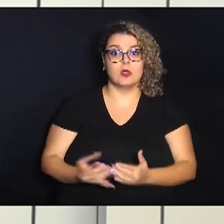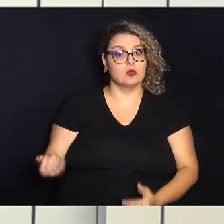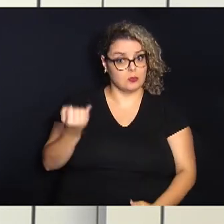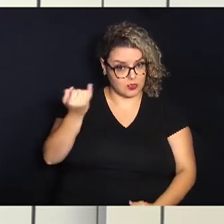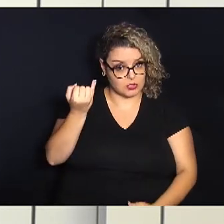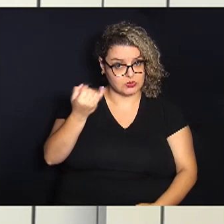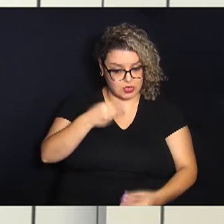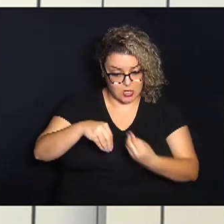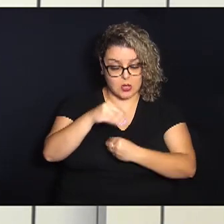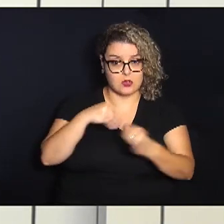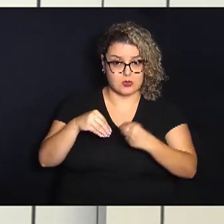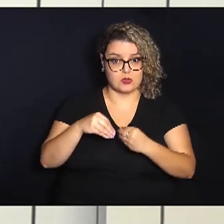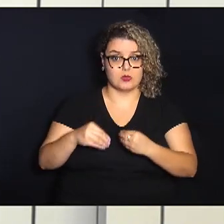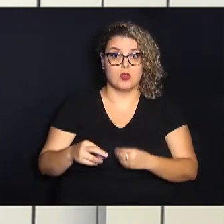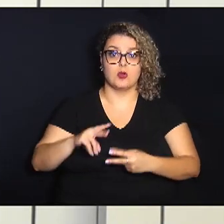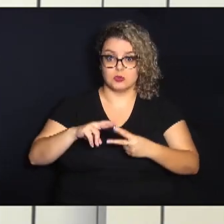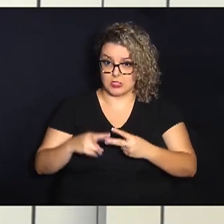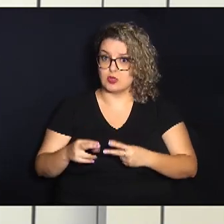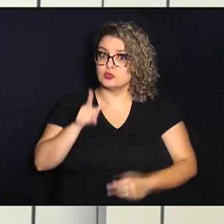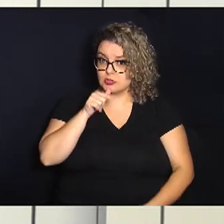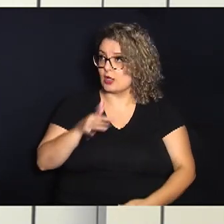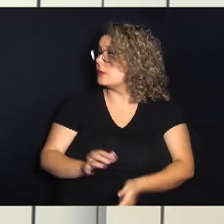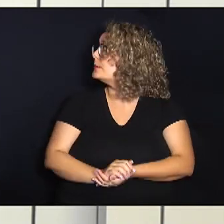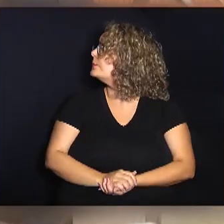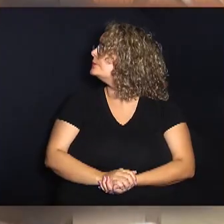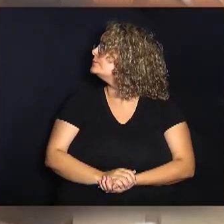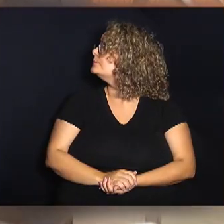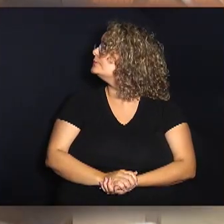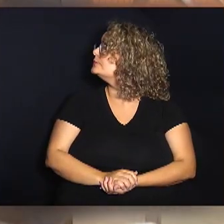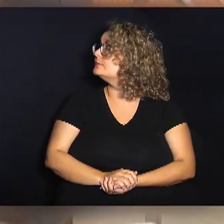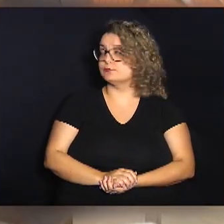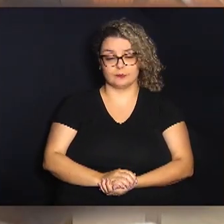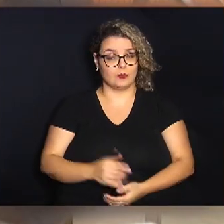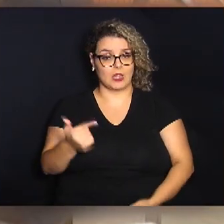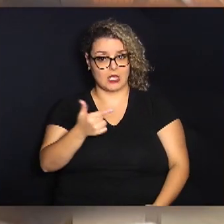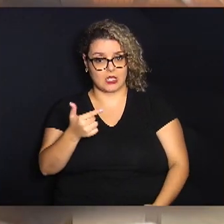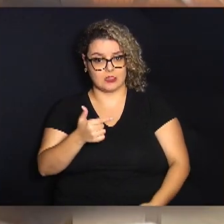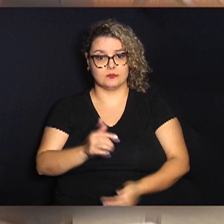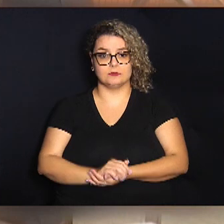que envolvem os recursos hídricos. Durante a segunda reunião